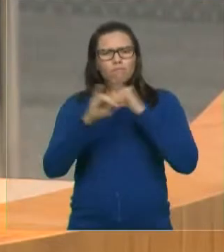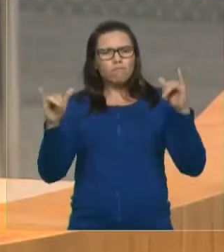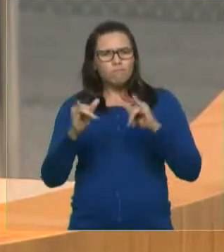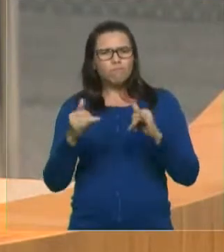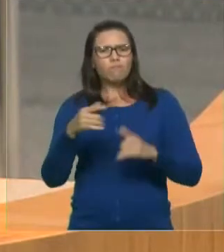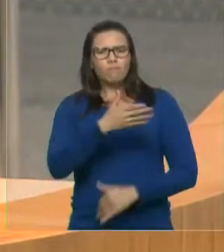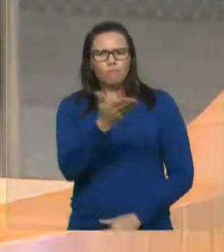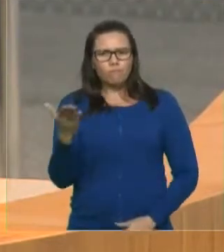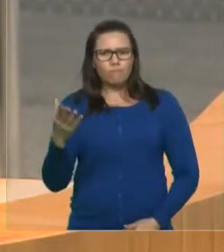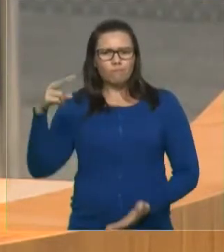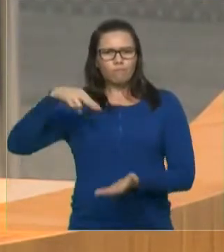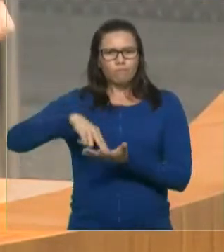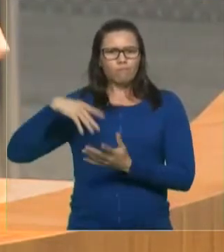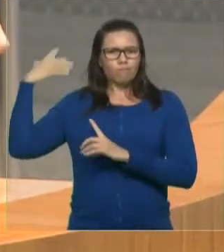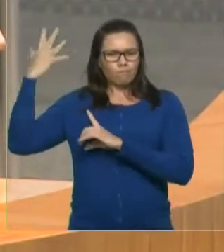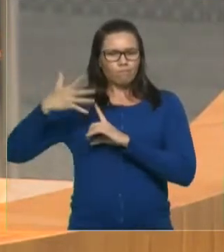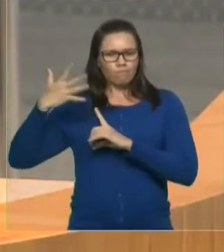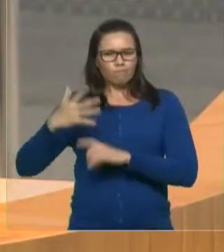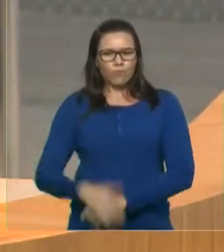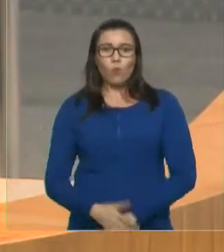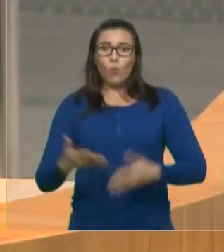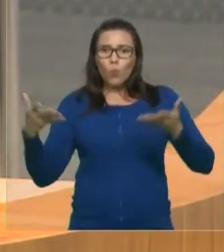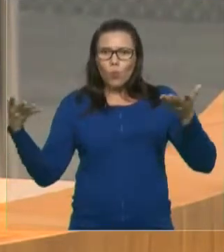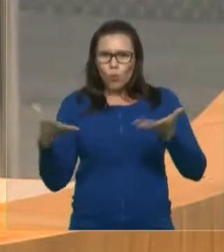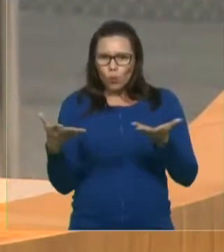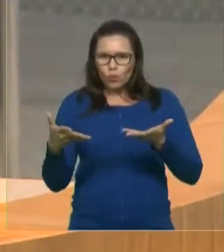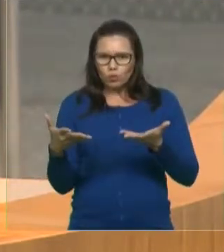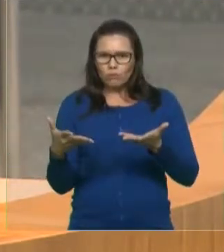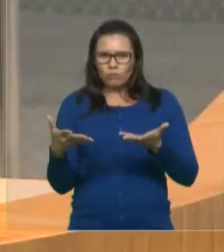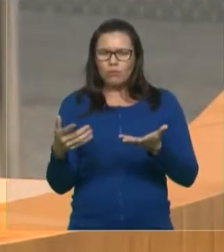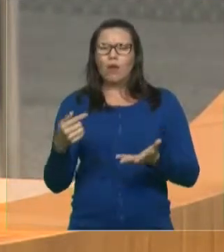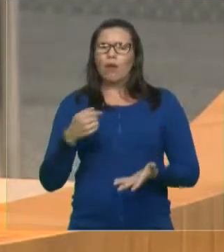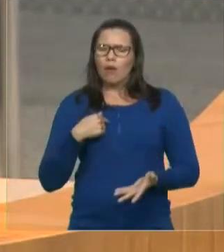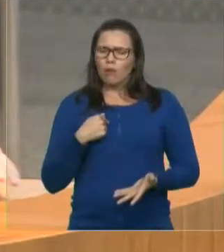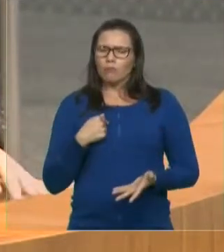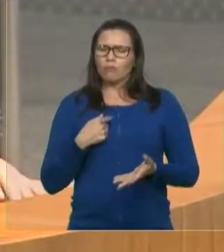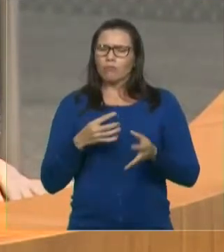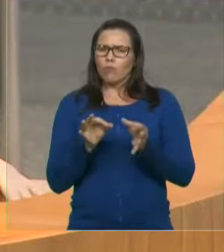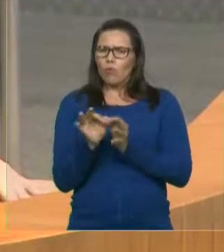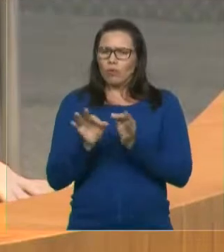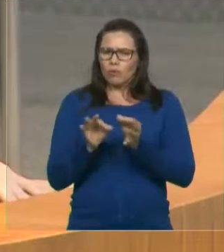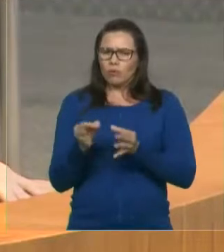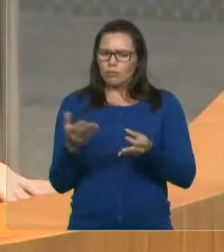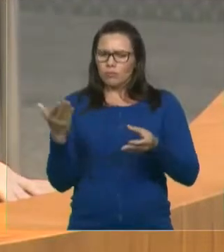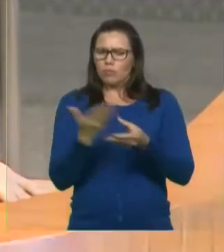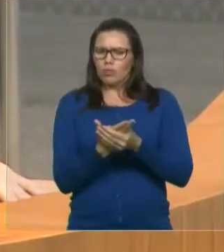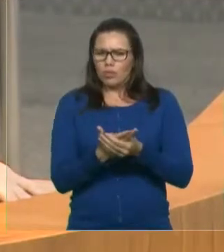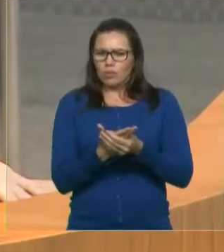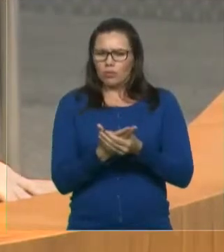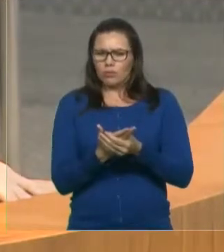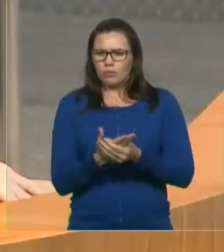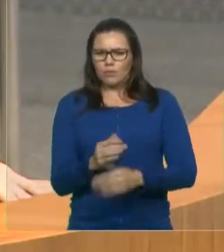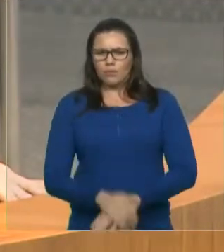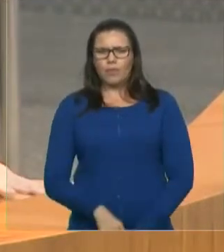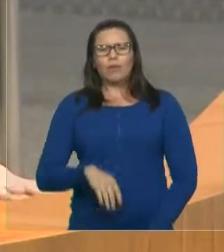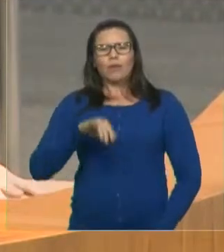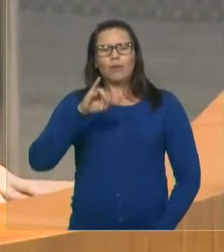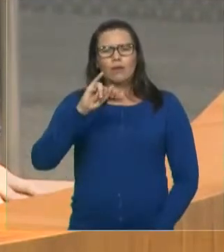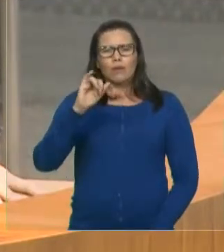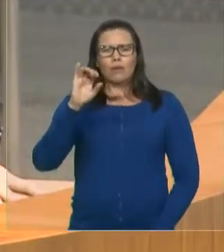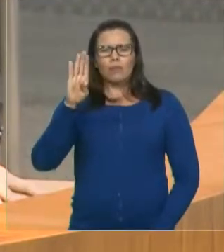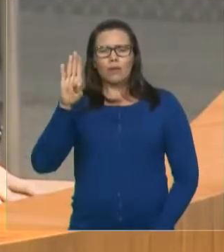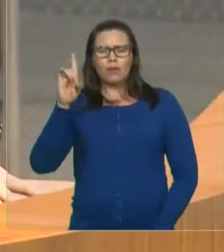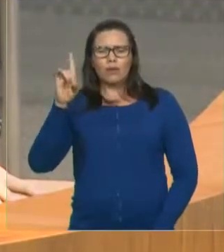semana, na verdade, hoje, nós vamos protocolar uma ação civil pública pelo IBEDEC, porque além de gerar um